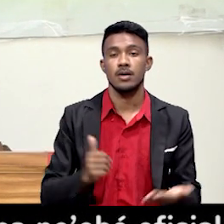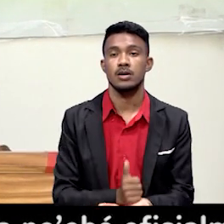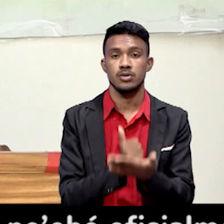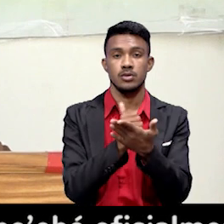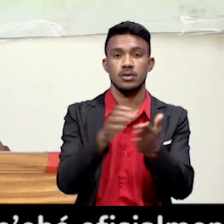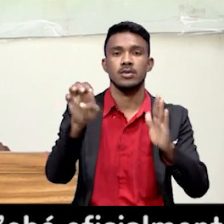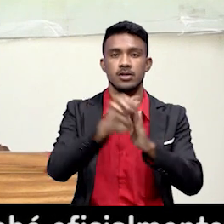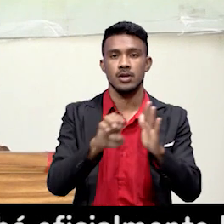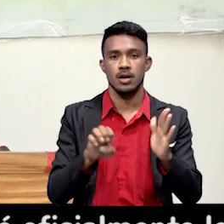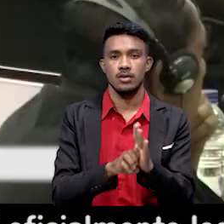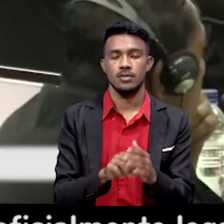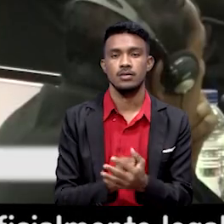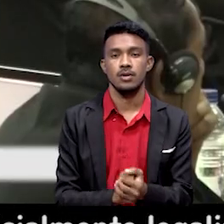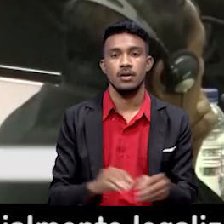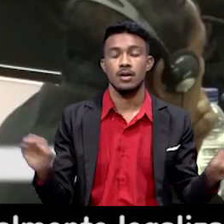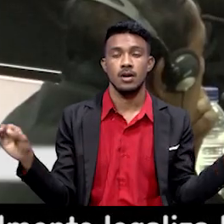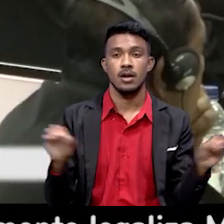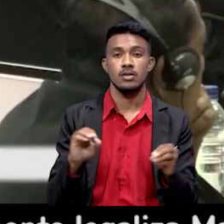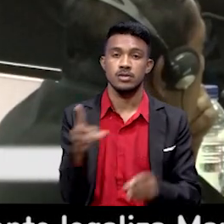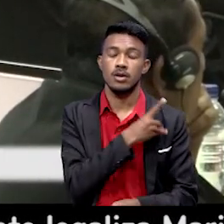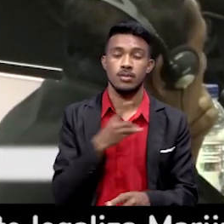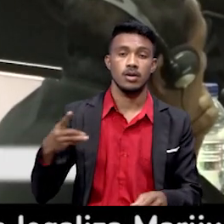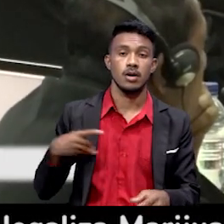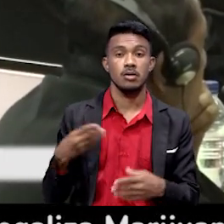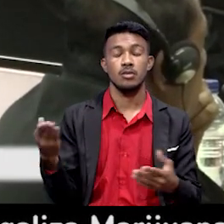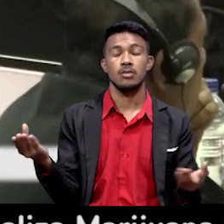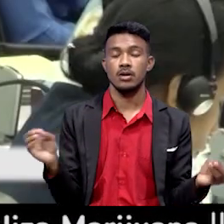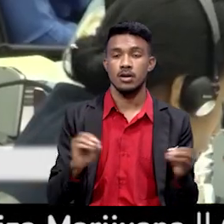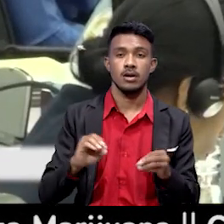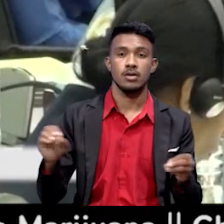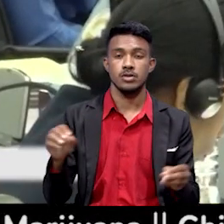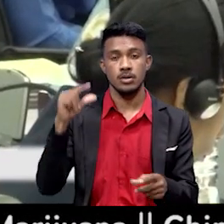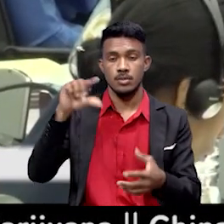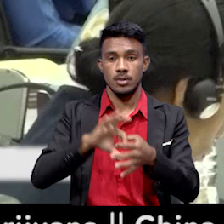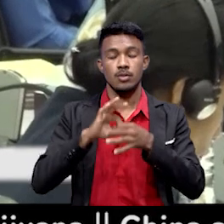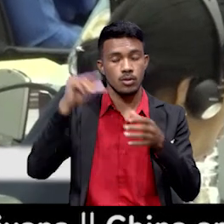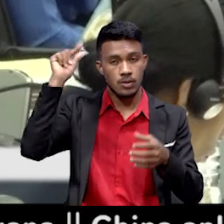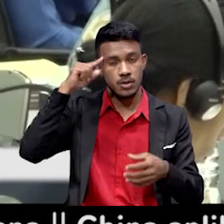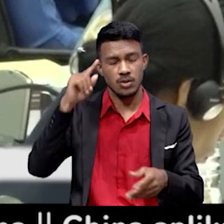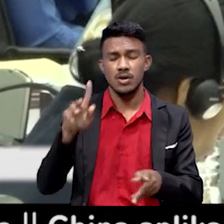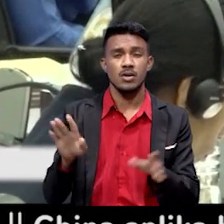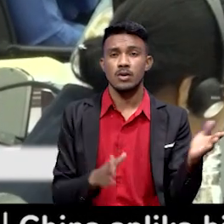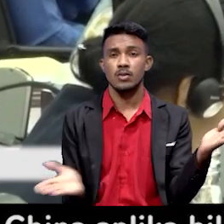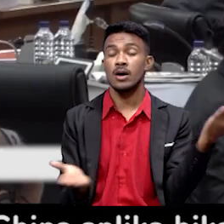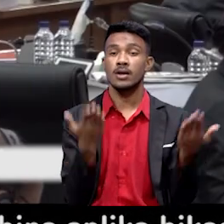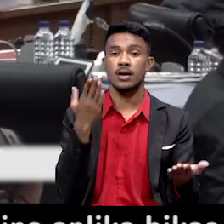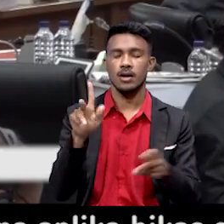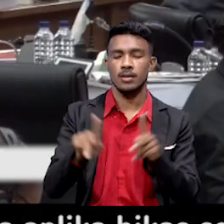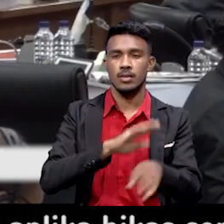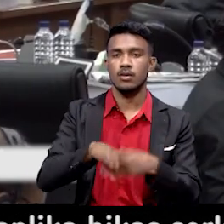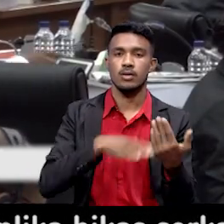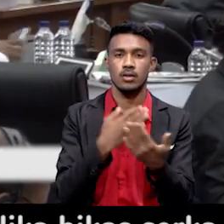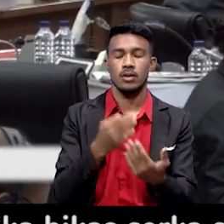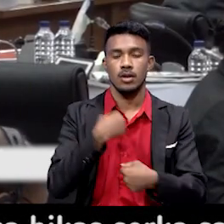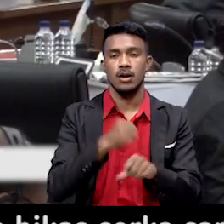estado los deputados de los membros do governo qualquer cidadão na be contribuiu be estado estado tem que reconhecer halo